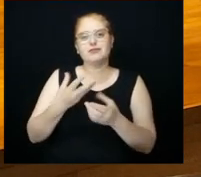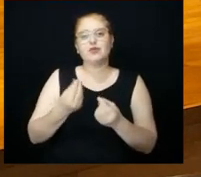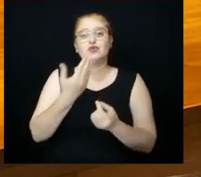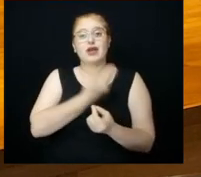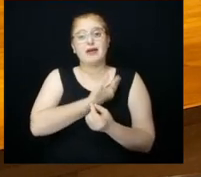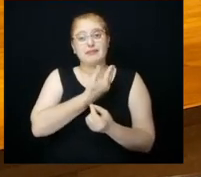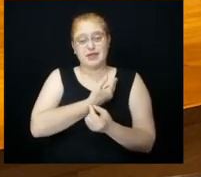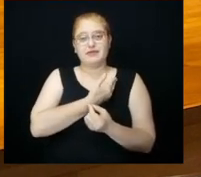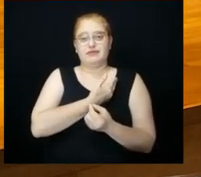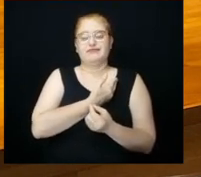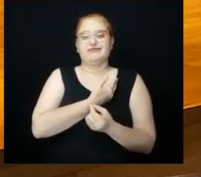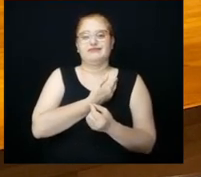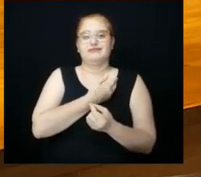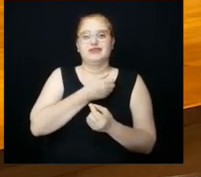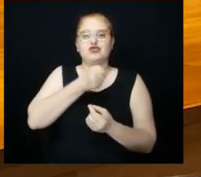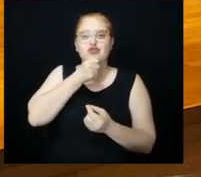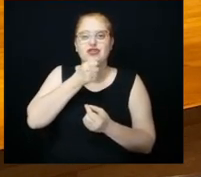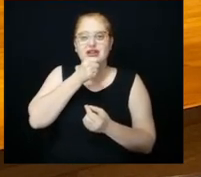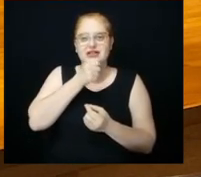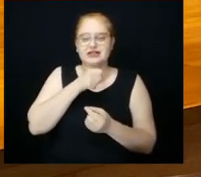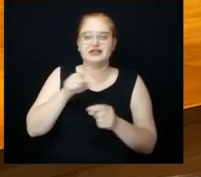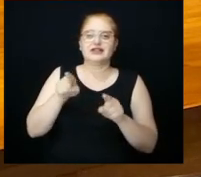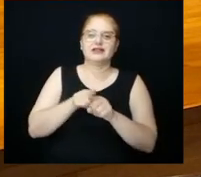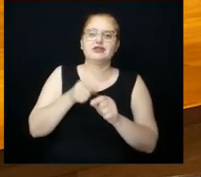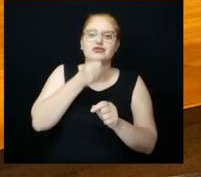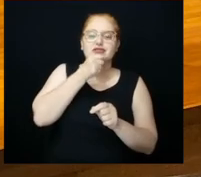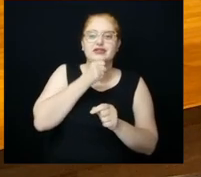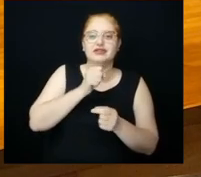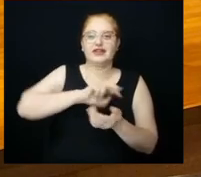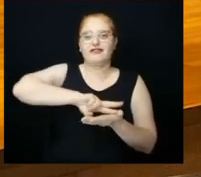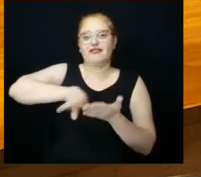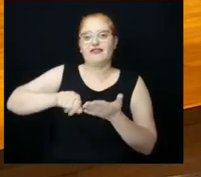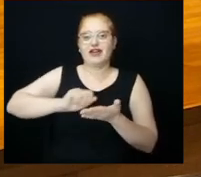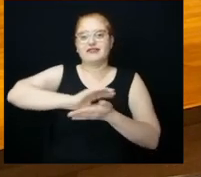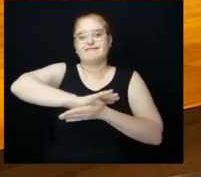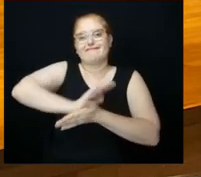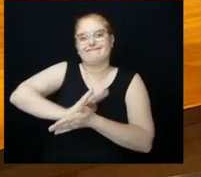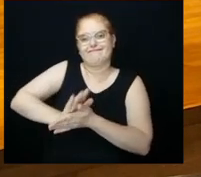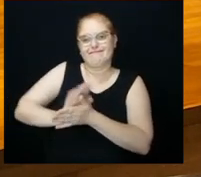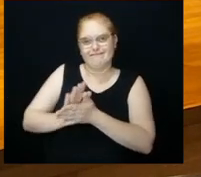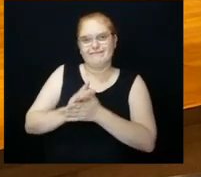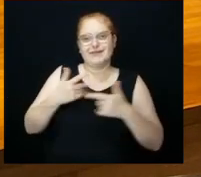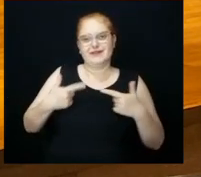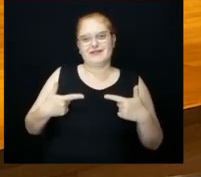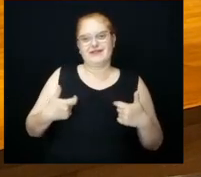ele é jornalistas, né? Ele também foi jornalista. Muitos morreram na cobertura dessa guerra.